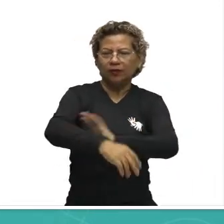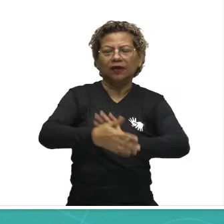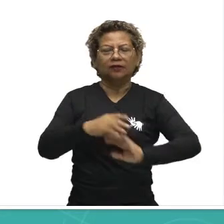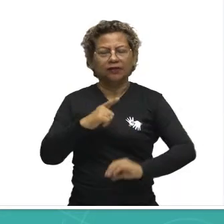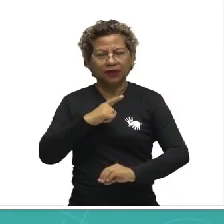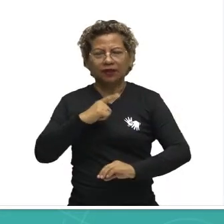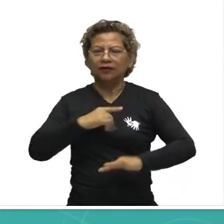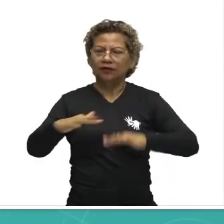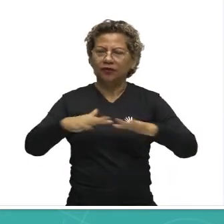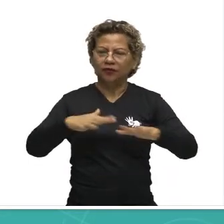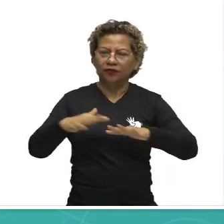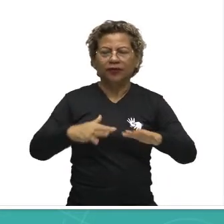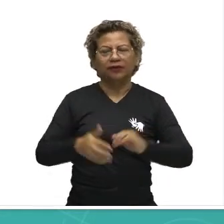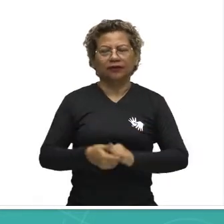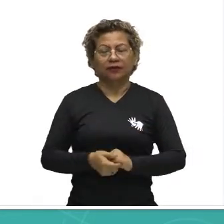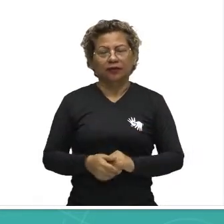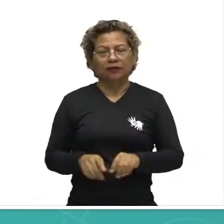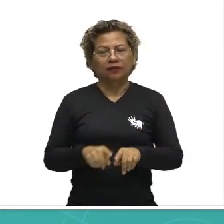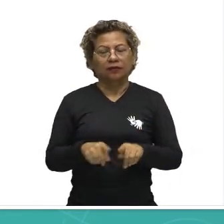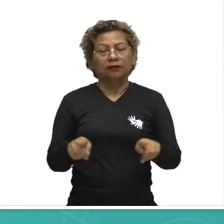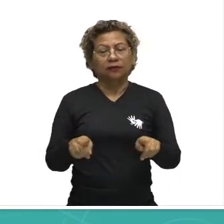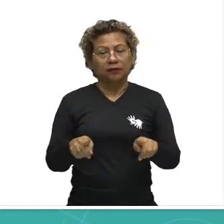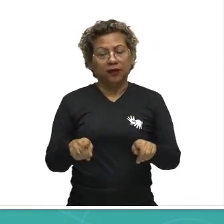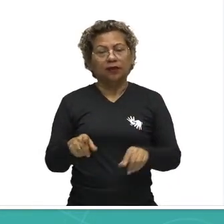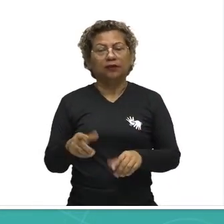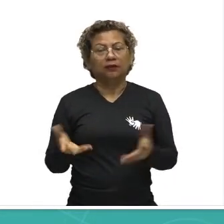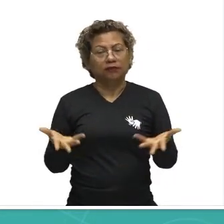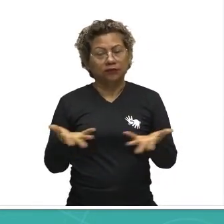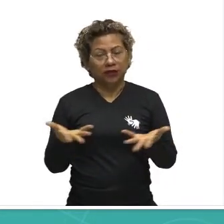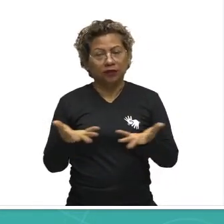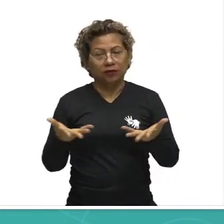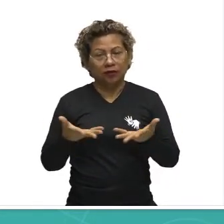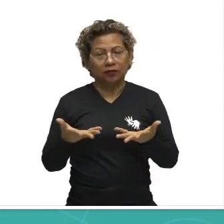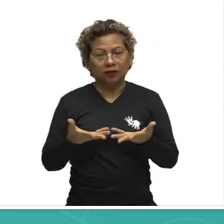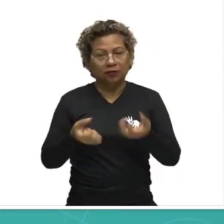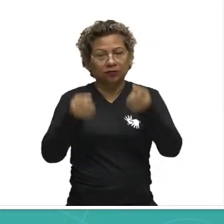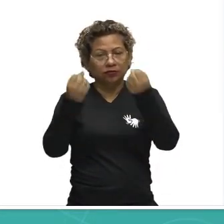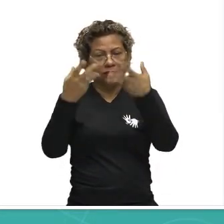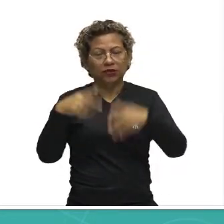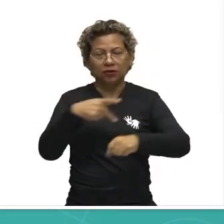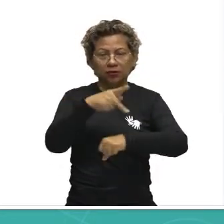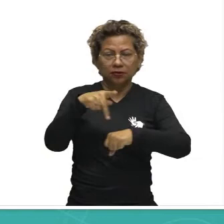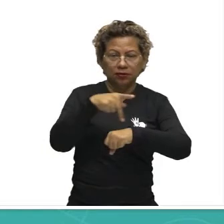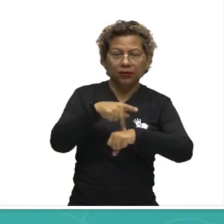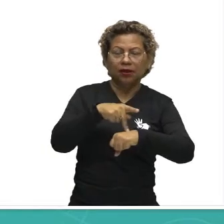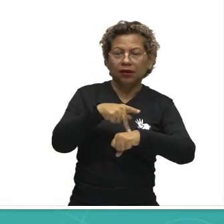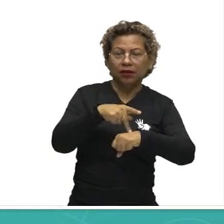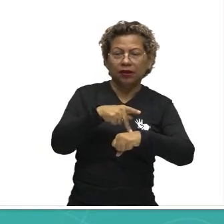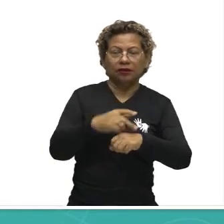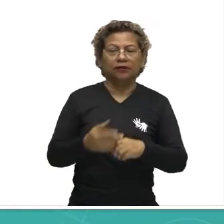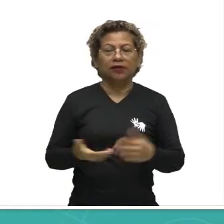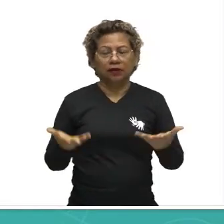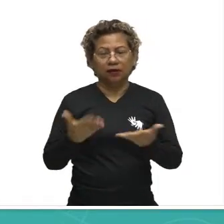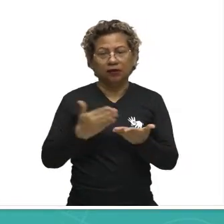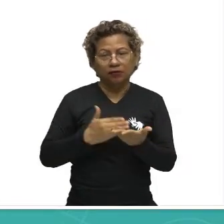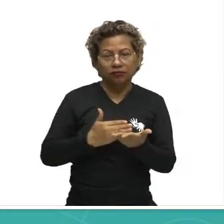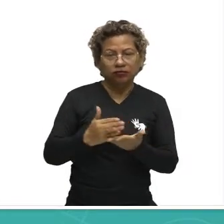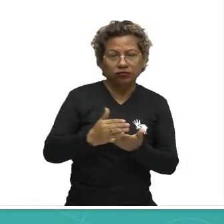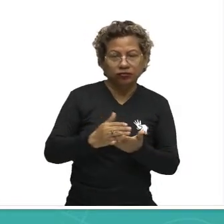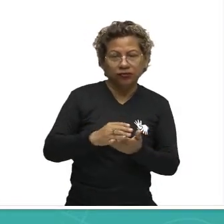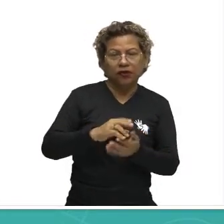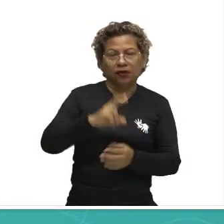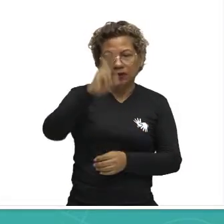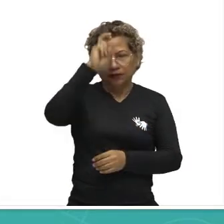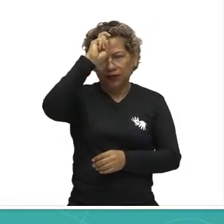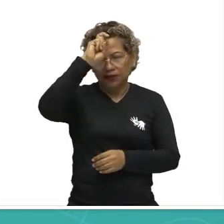movimento bem contemporâneo. E aí, nós vamos falar de um país, como é a dança nos países, vamos falar do Egito, vamos conhecer um